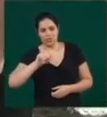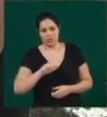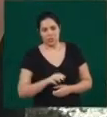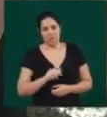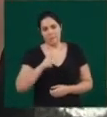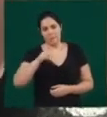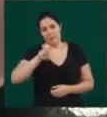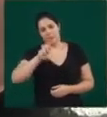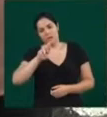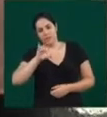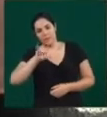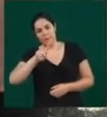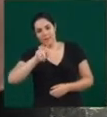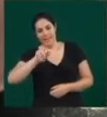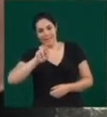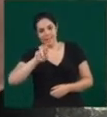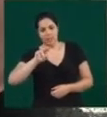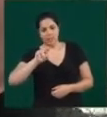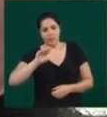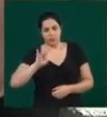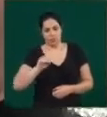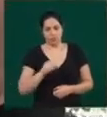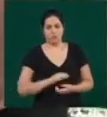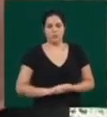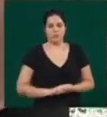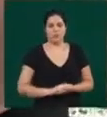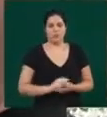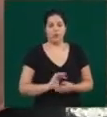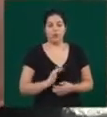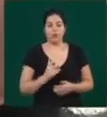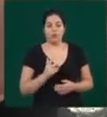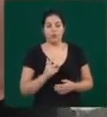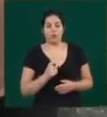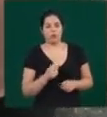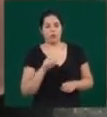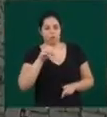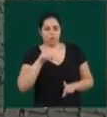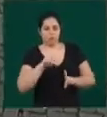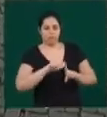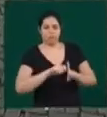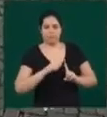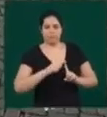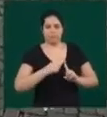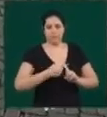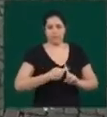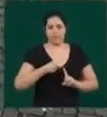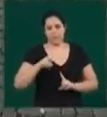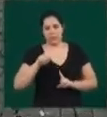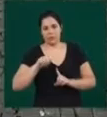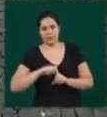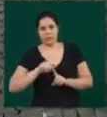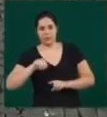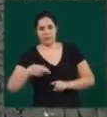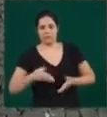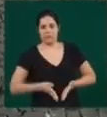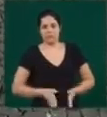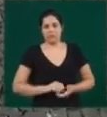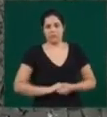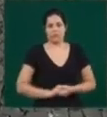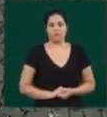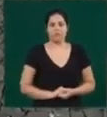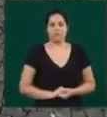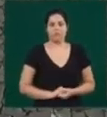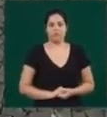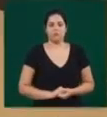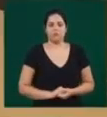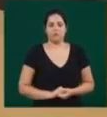definição, entre o último mês de gestação e 5 meses após o parto. Mas a maioria dos casos ocorre logo